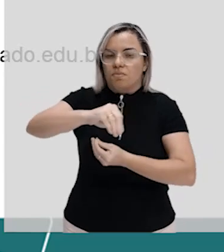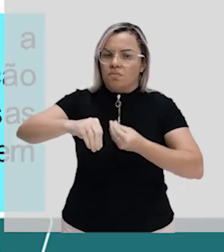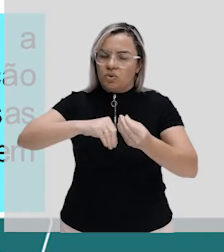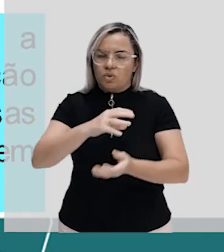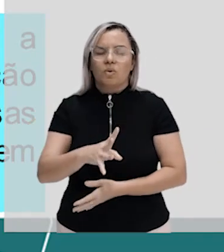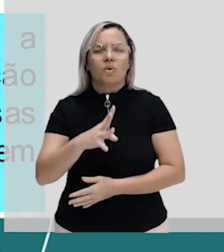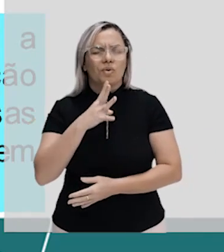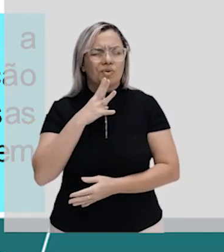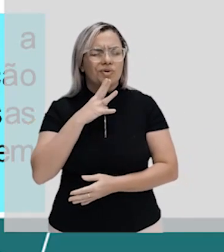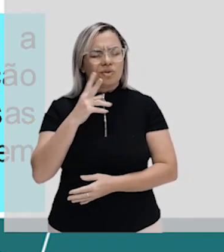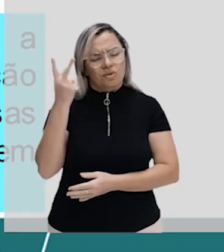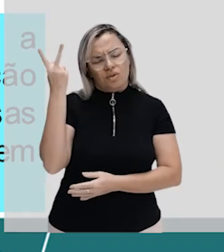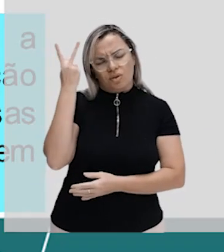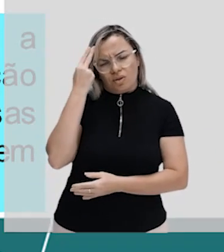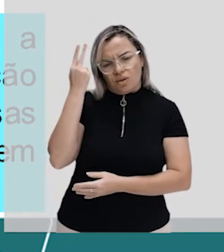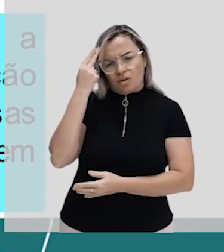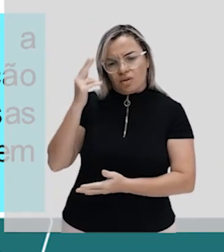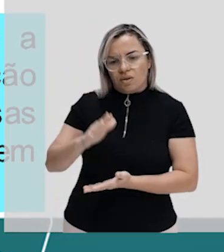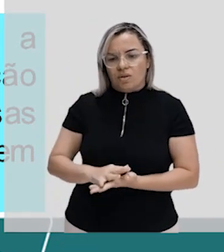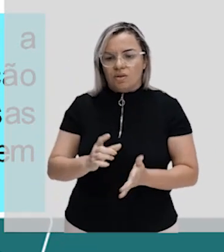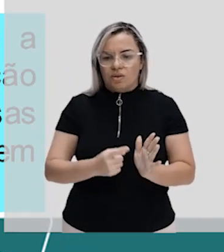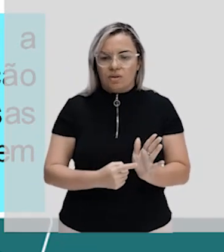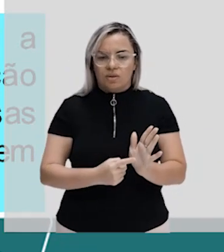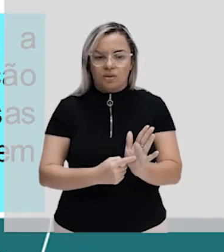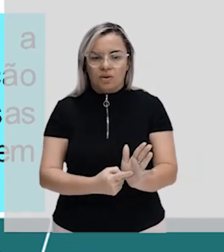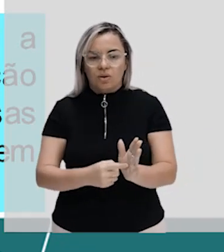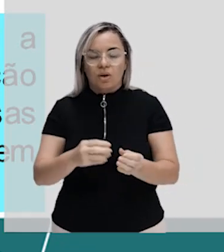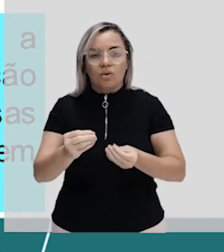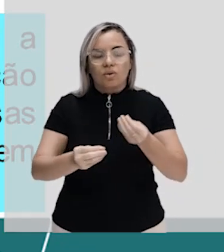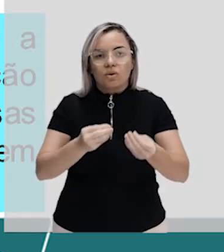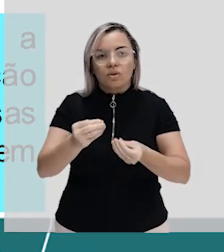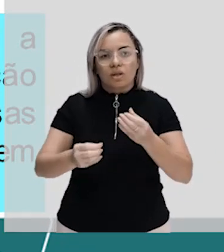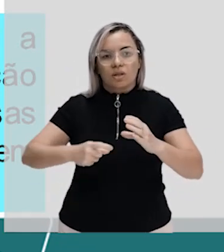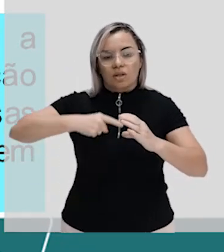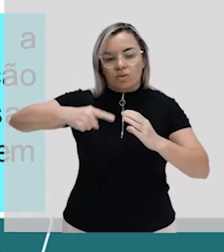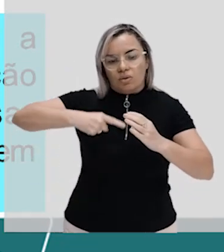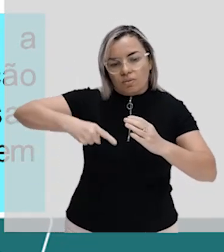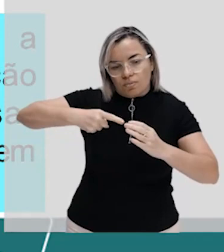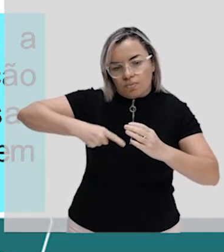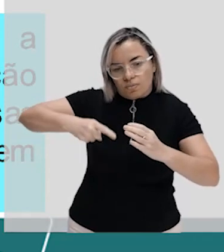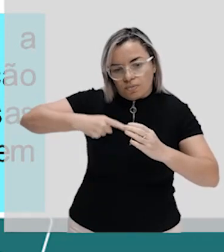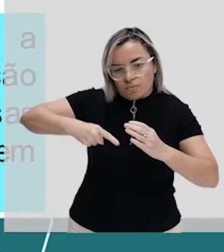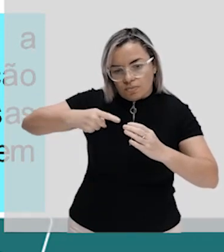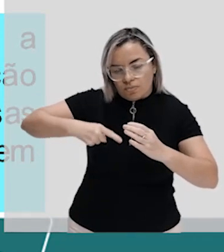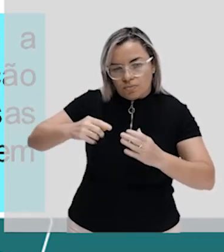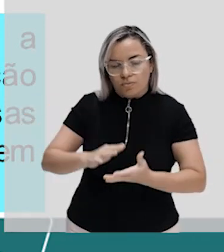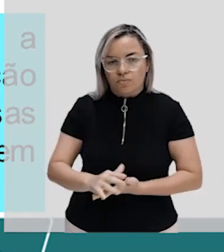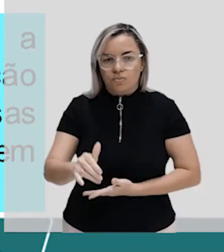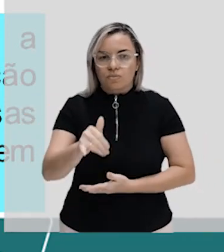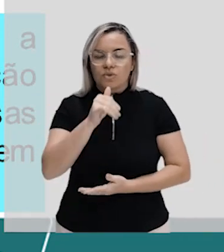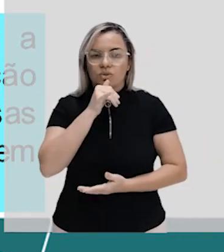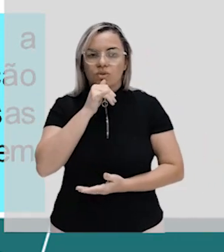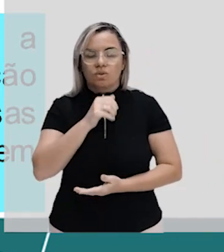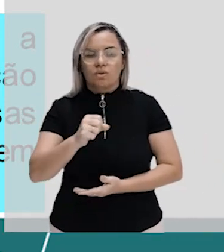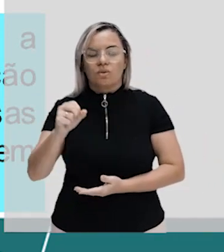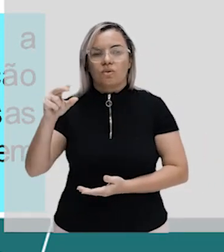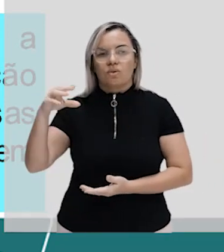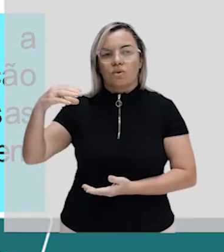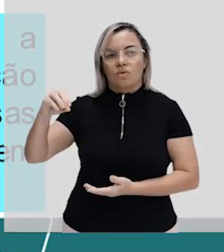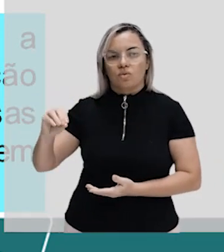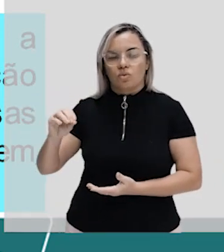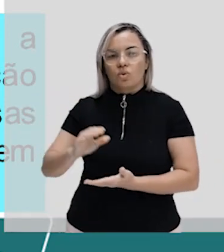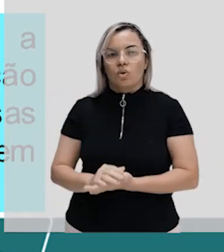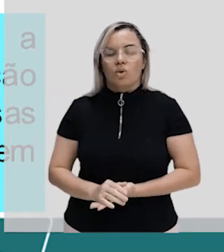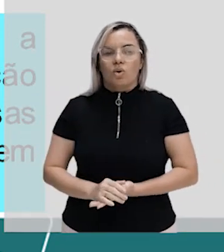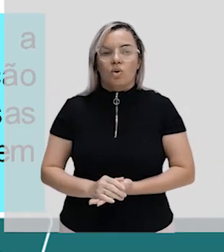popular, indicando a sua saturação. Por exemplo, quando preparamos um suco dissolvendo o pó na